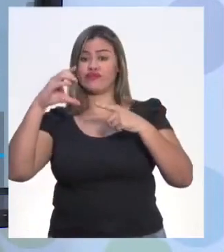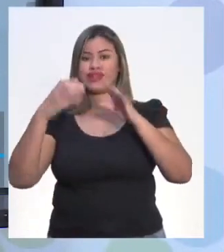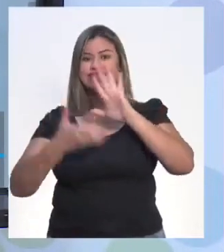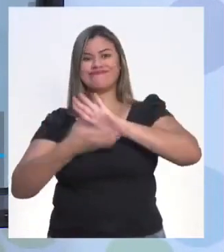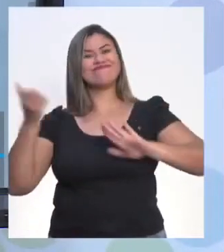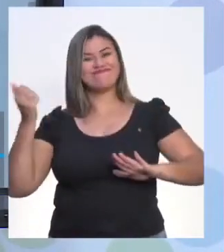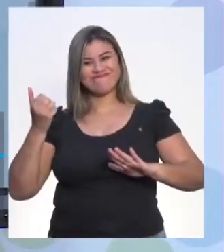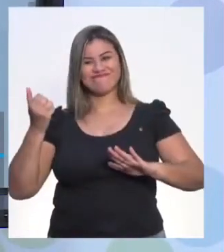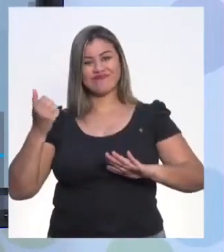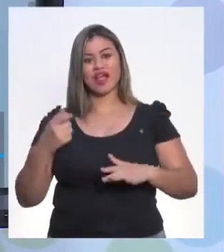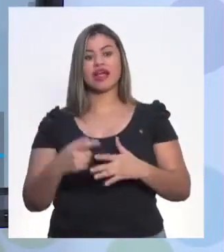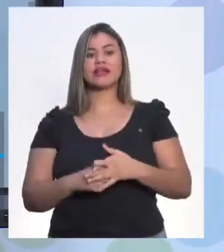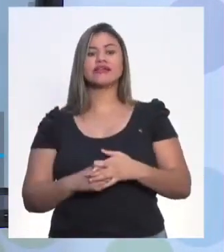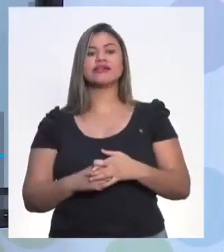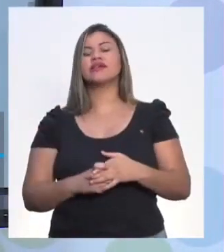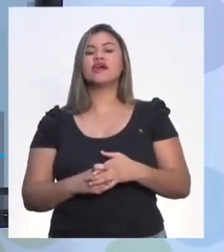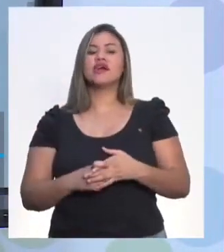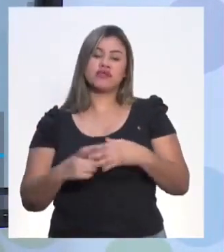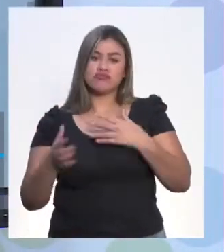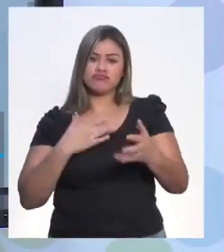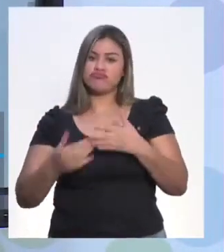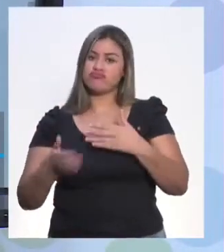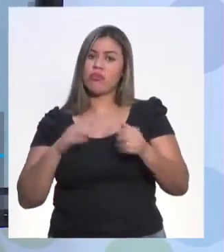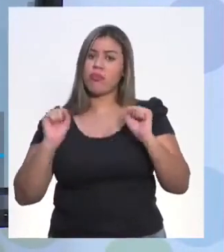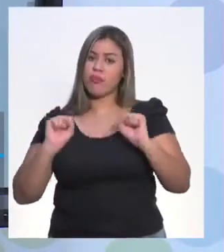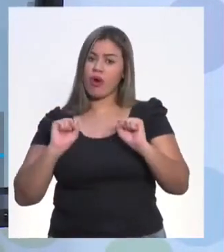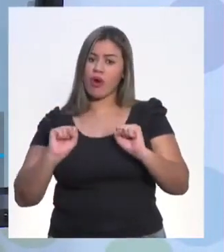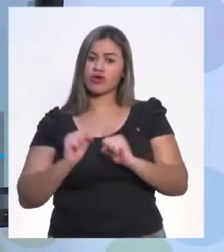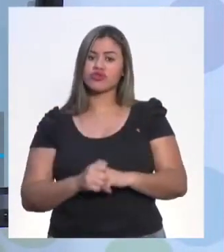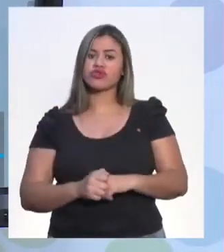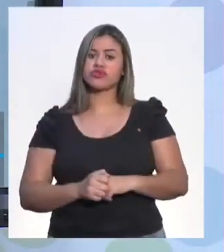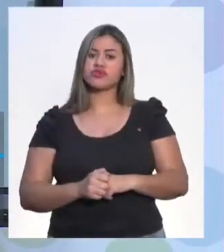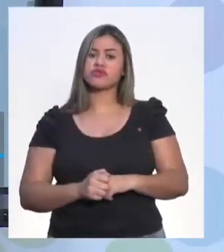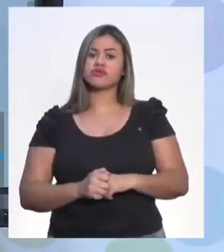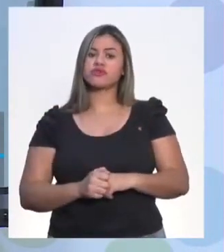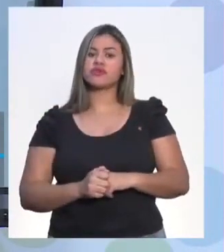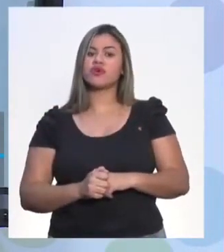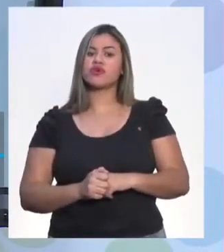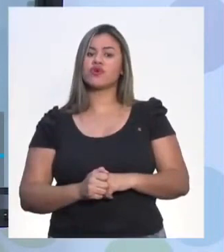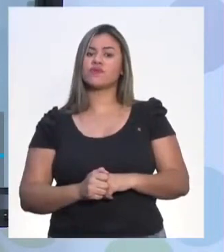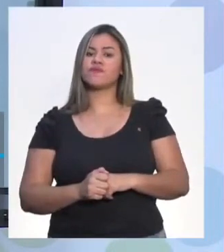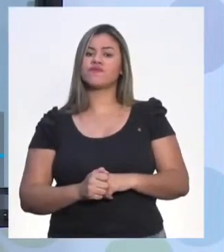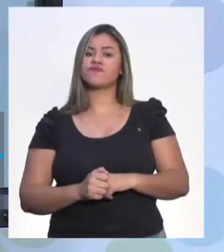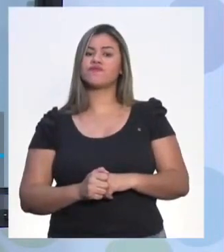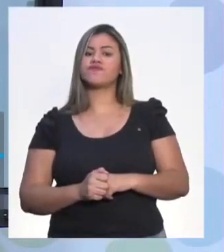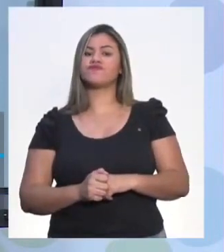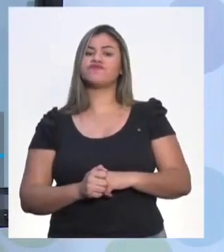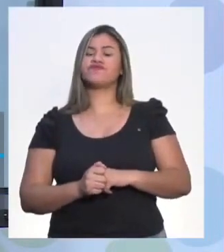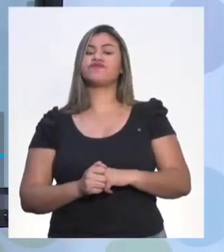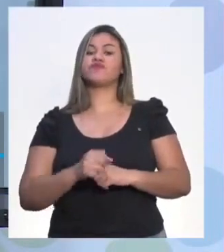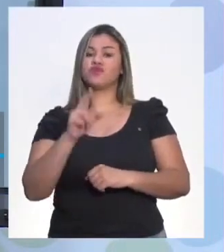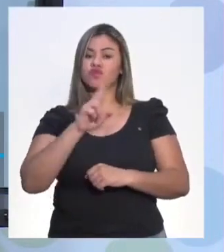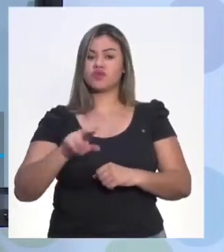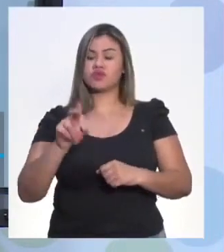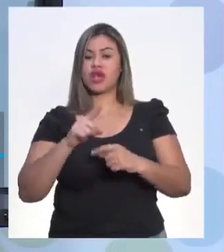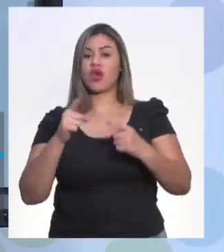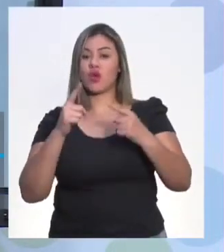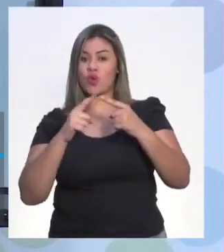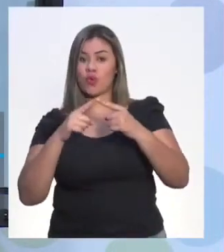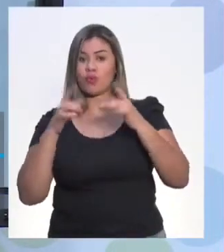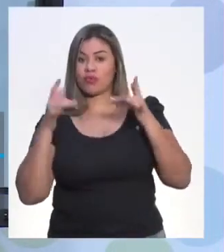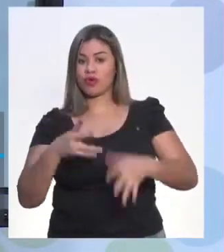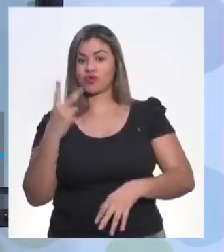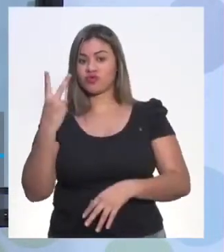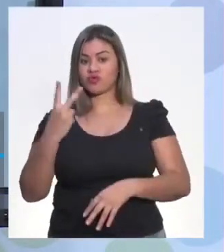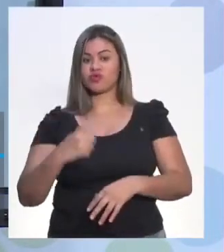eu posso usar qualquer uma das 3. Usei uma delas, sobram 2. E, de novo,